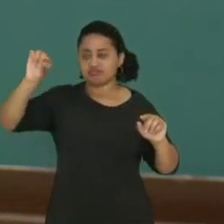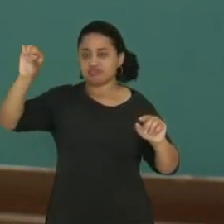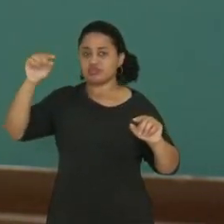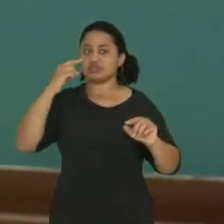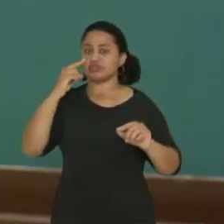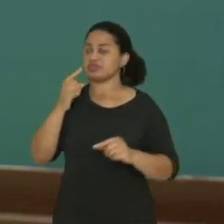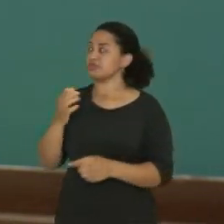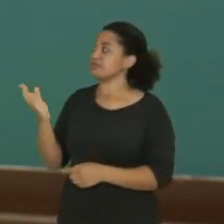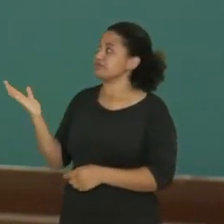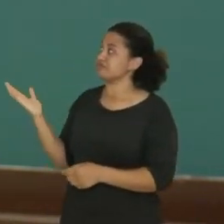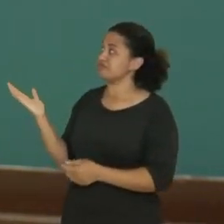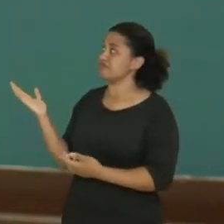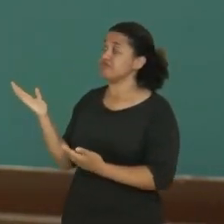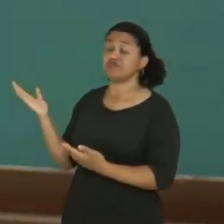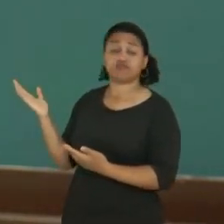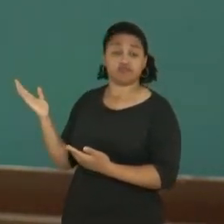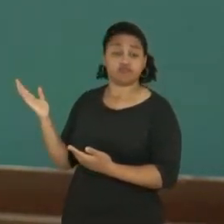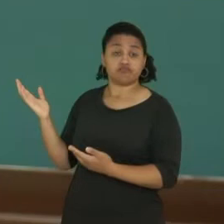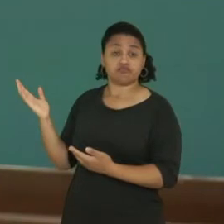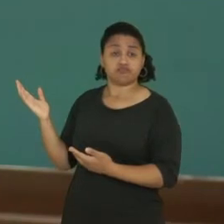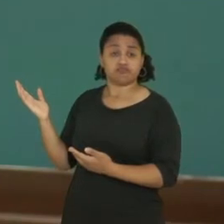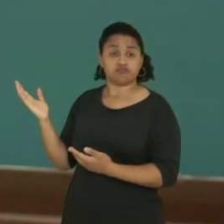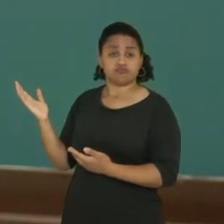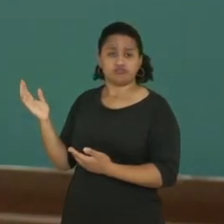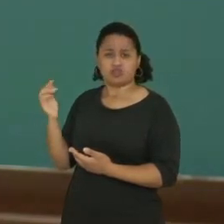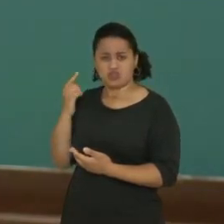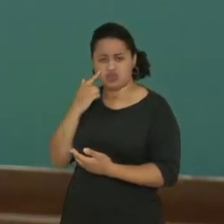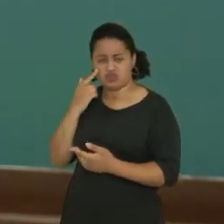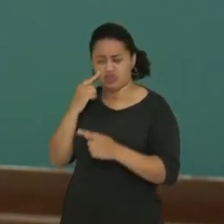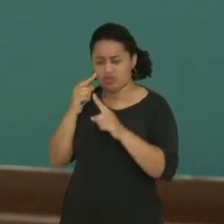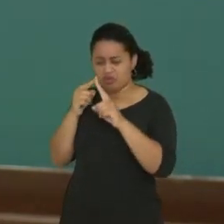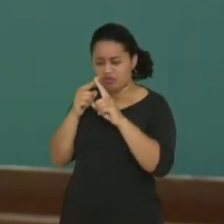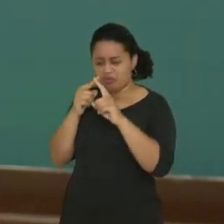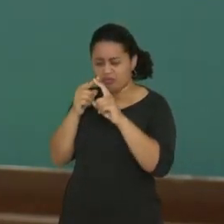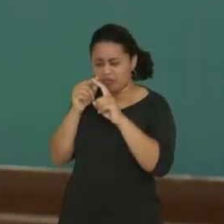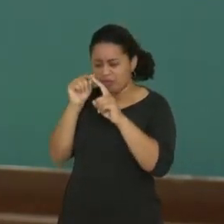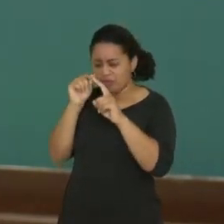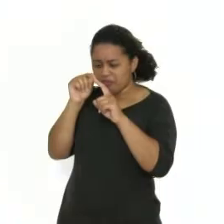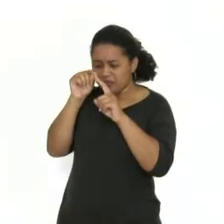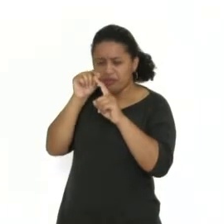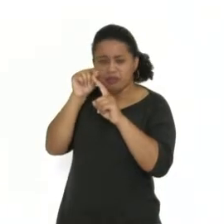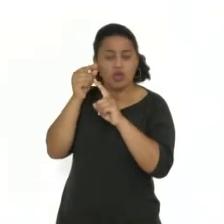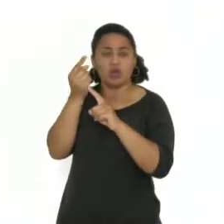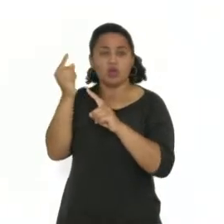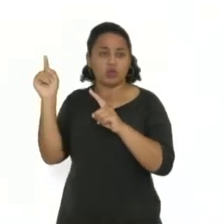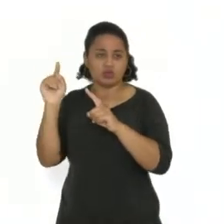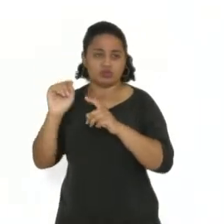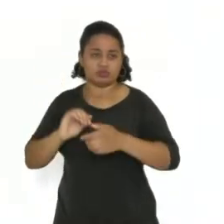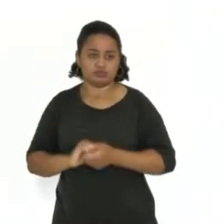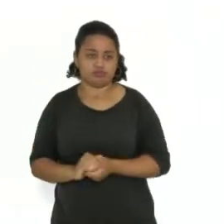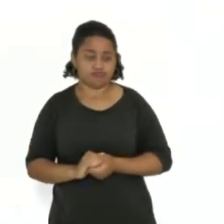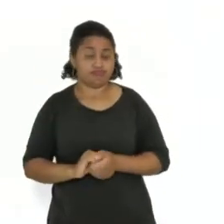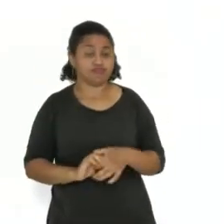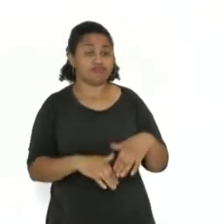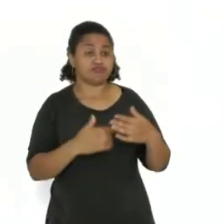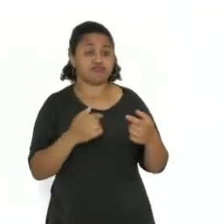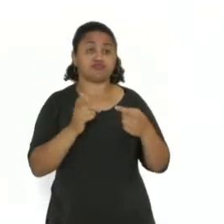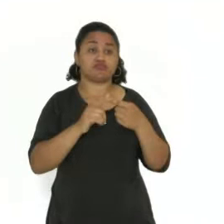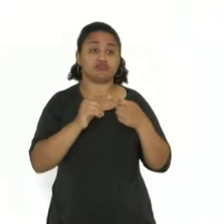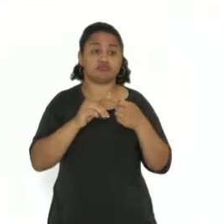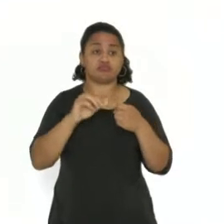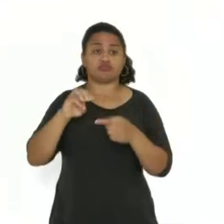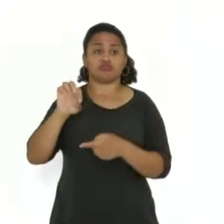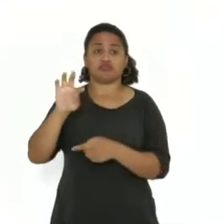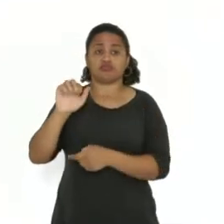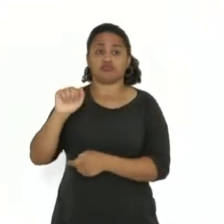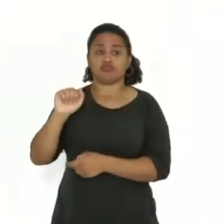cima, esse centrômero. E a gente tem um braço bem curtinho, quase imperceptível. Então, o metacêntrico é o cromossomo